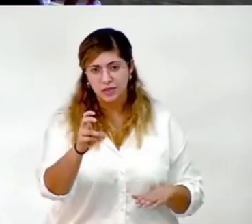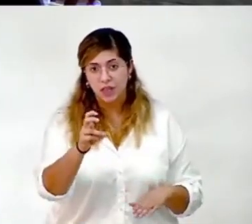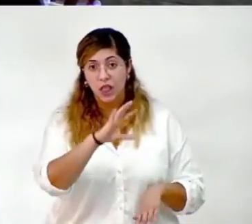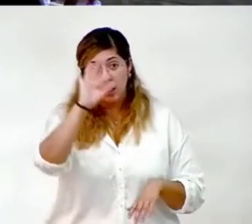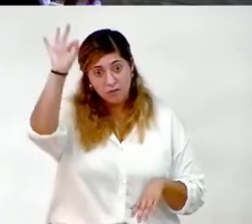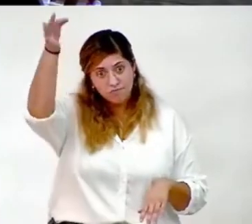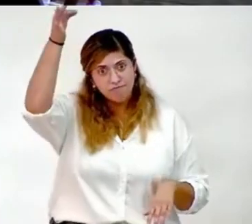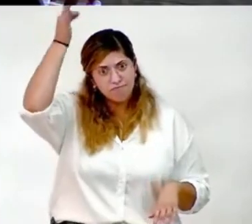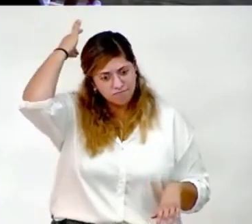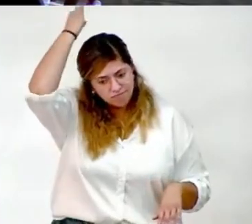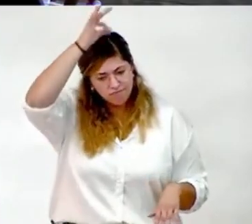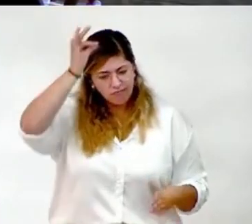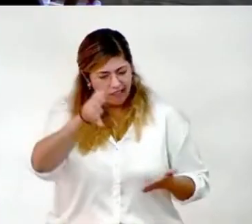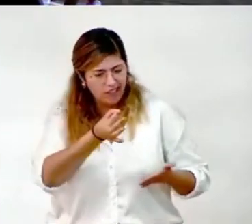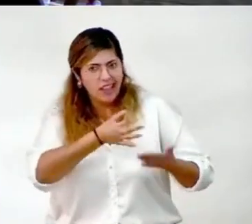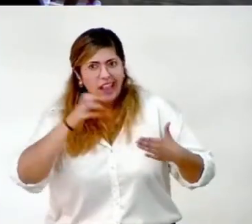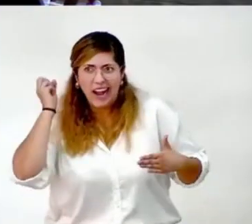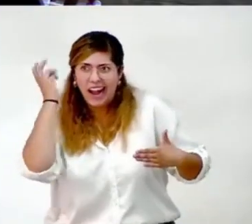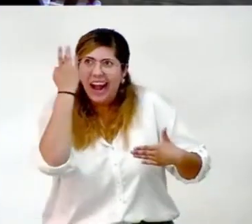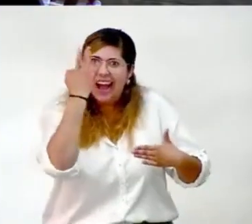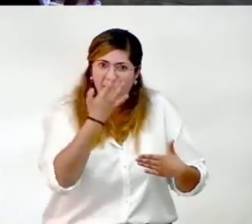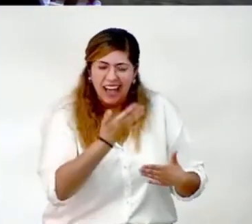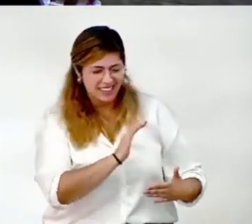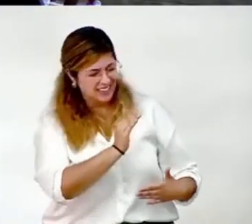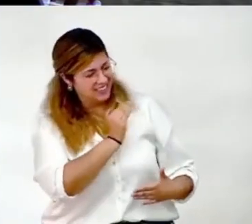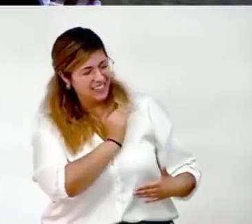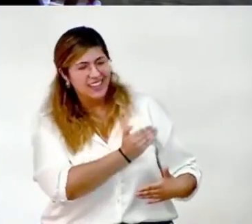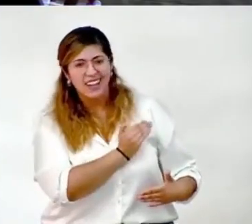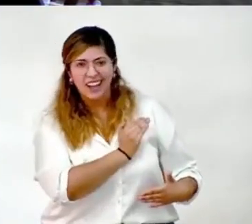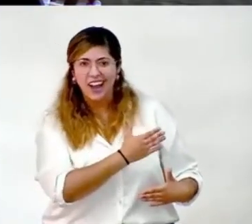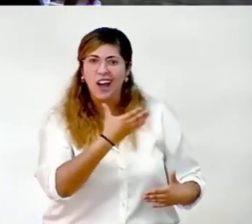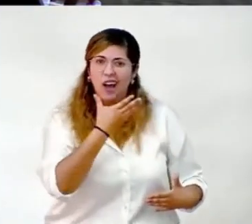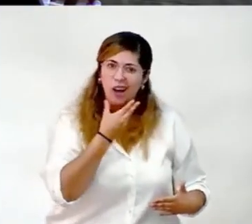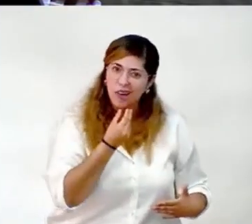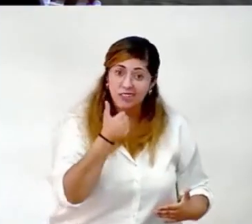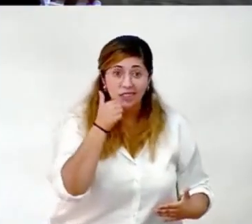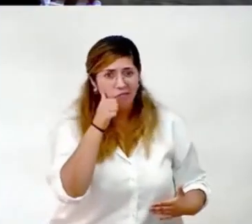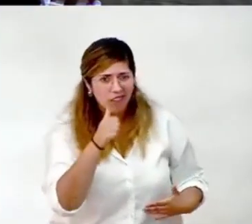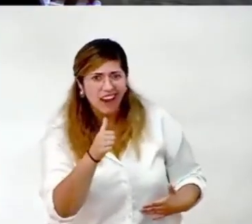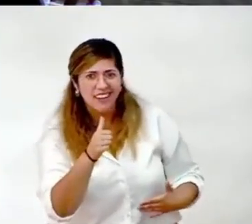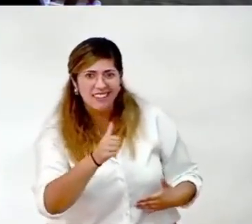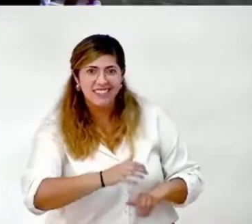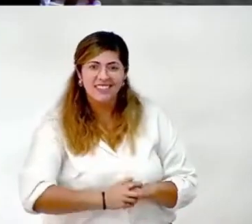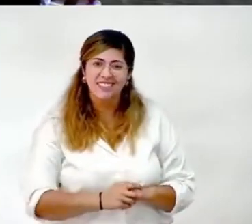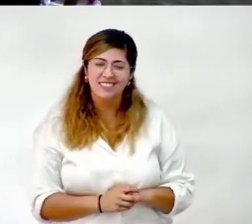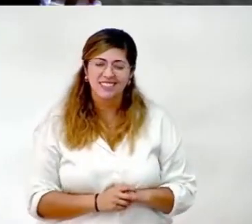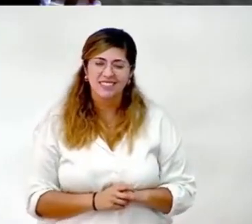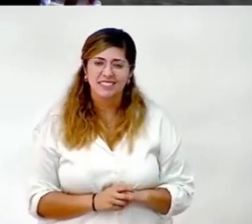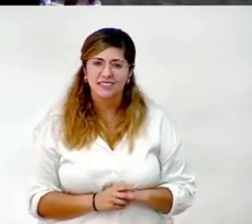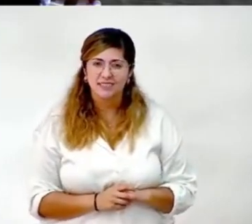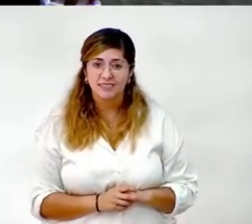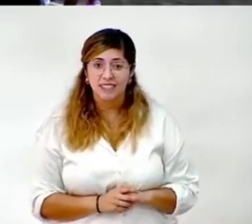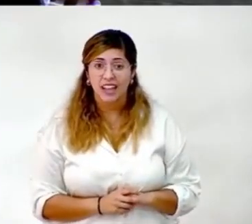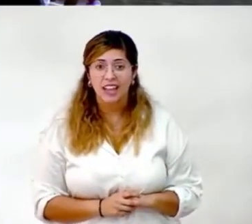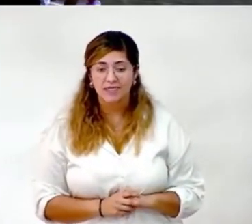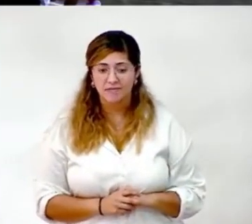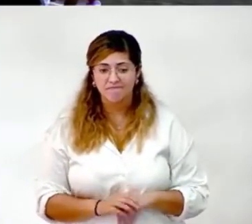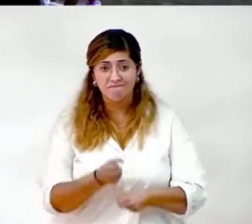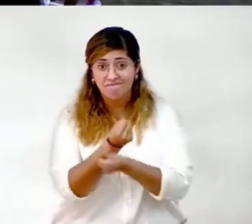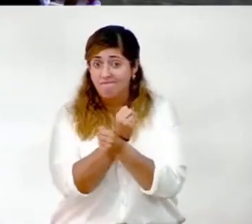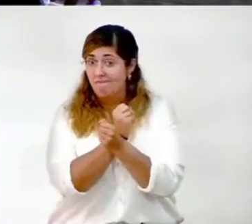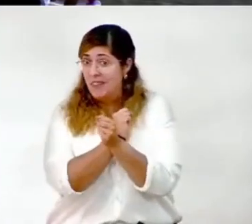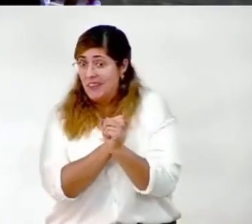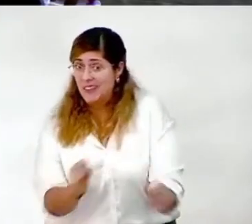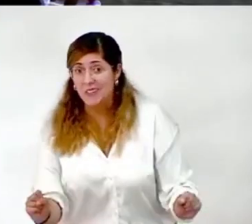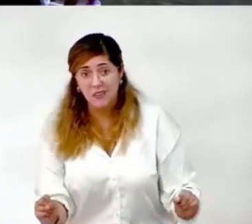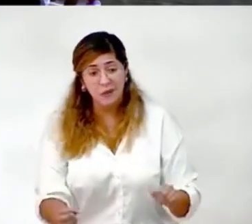Espírito Santo, da graça de Deus no coração de homens e mulheres. É impossível viver ou experimentar